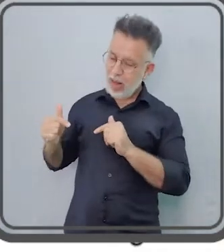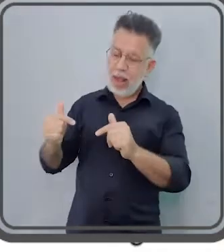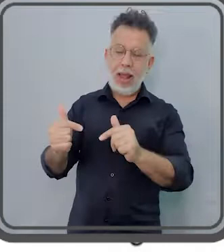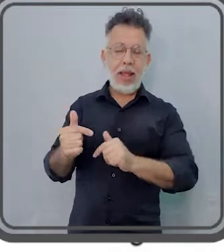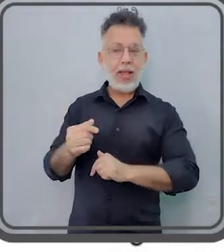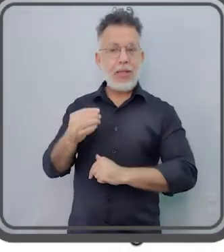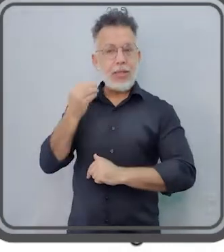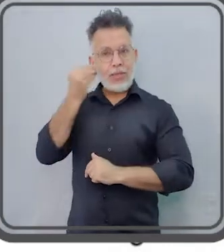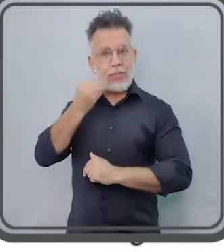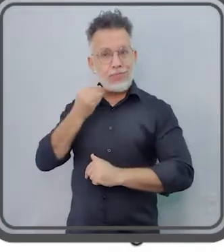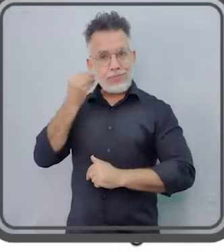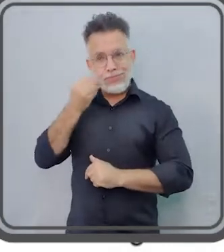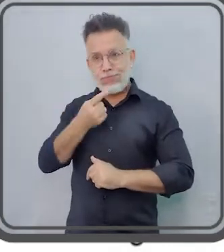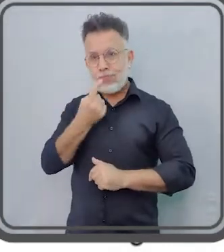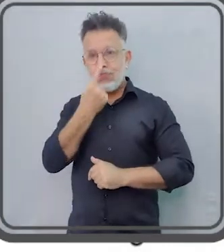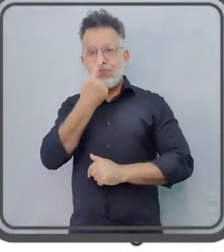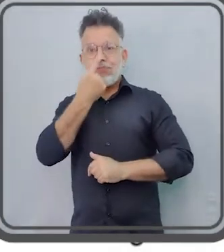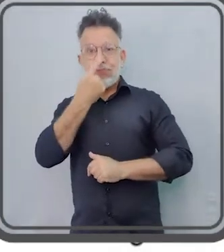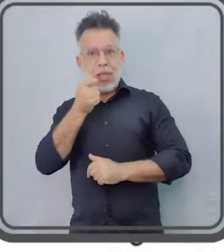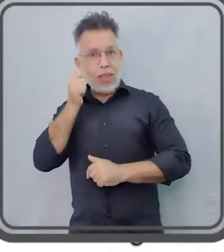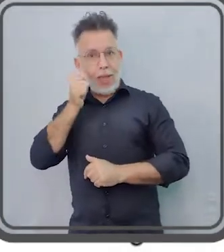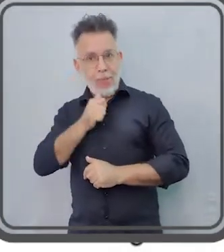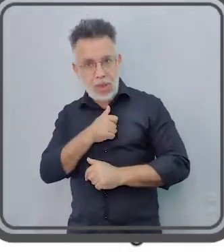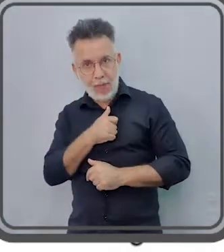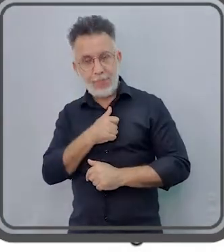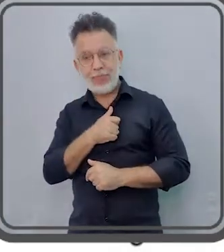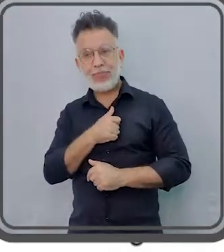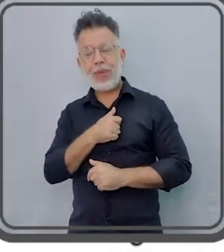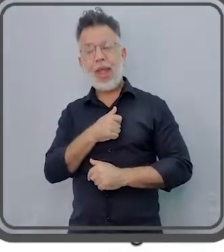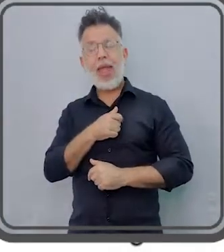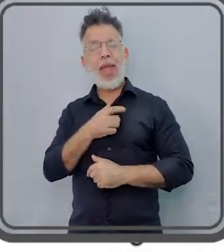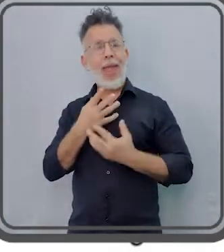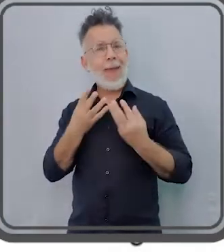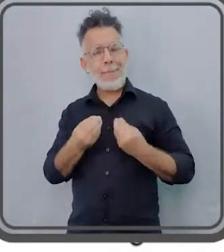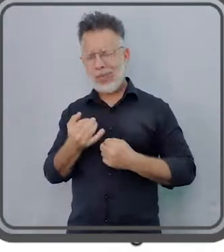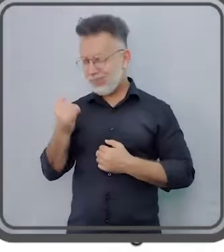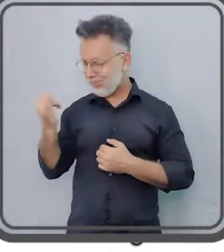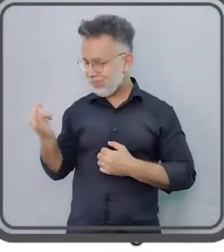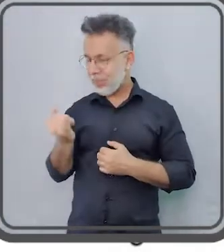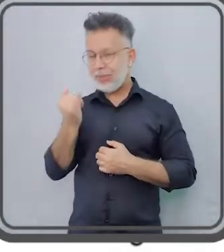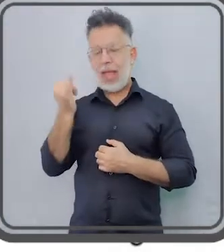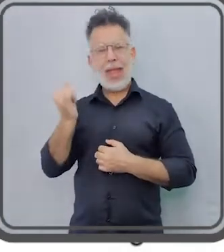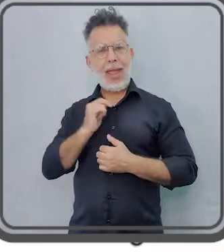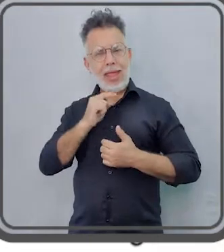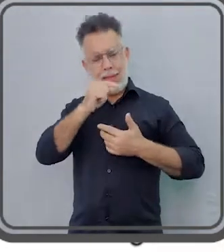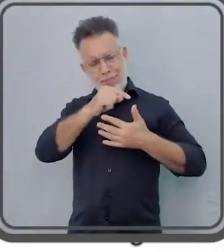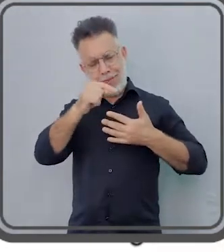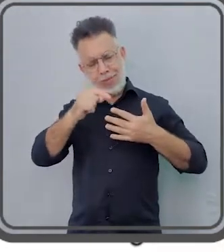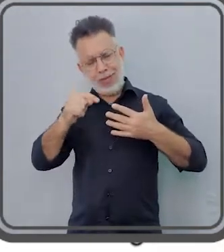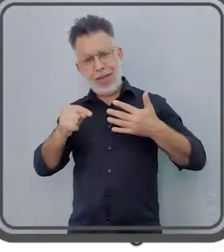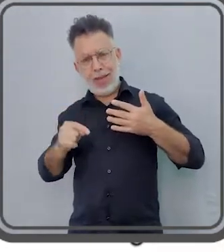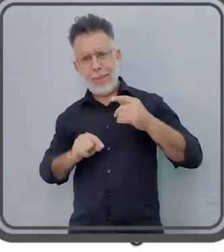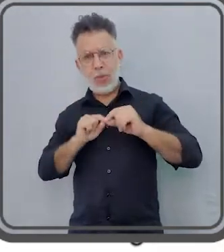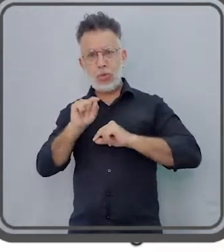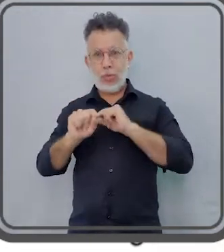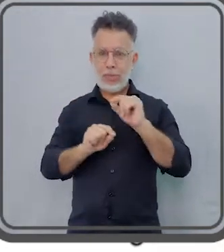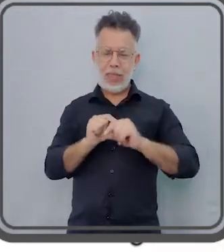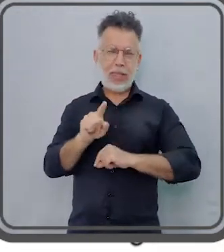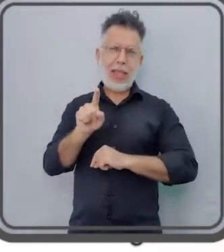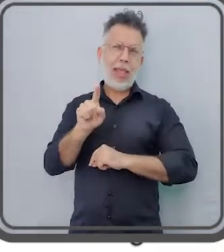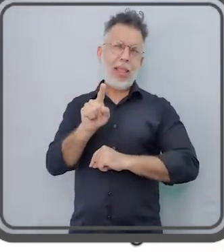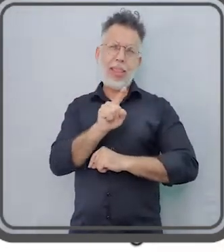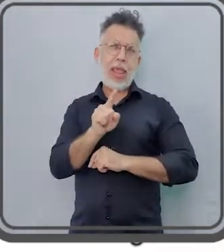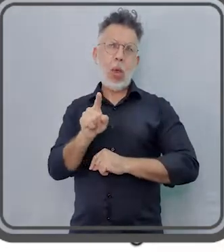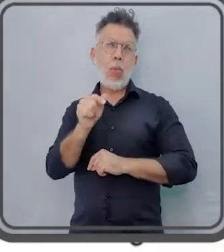essa formação da jornada da própria intimidade na mulher, ela é muito rica e ela passa por muitos momentos. Então,